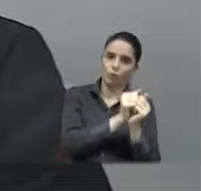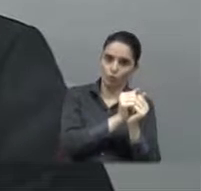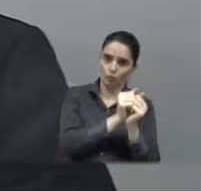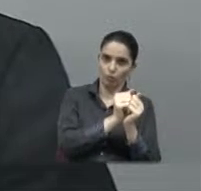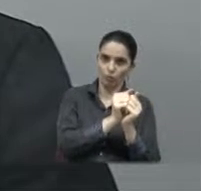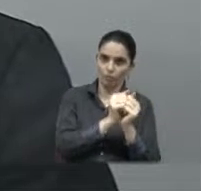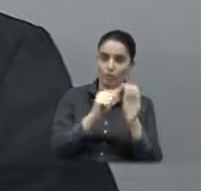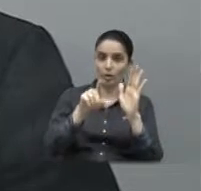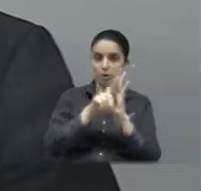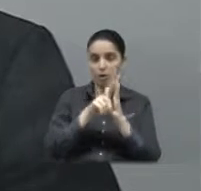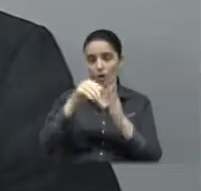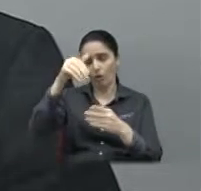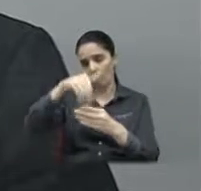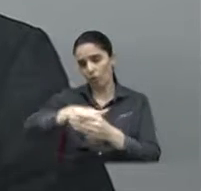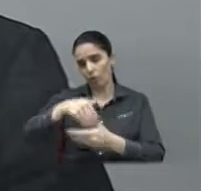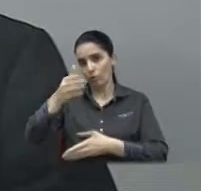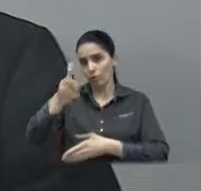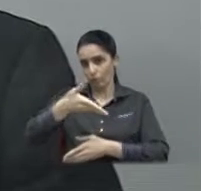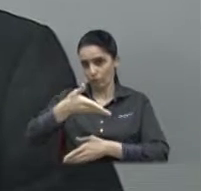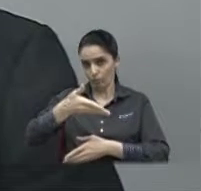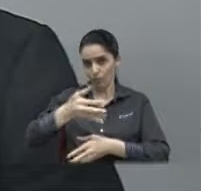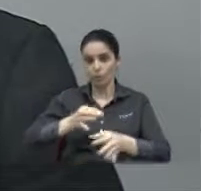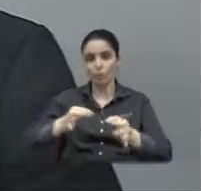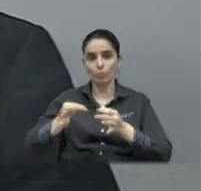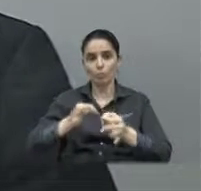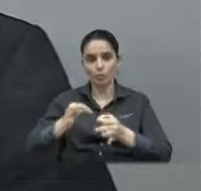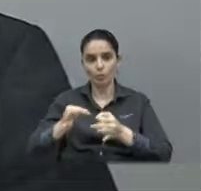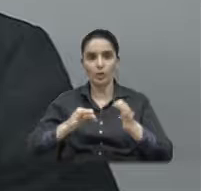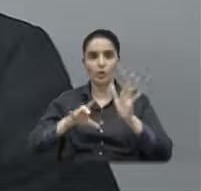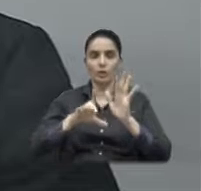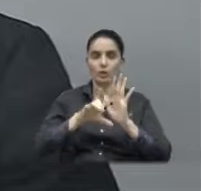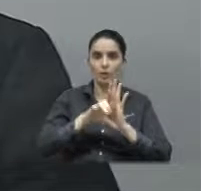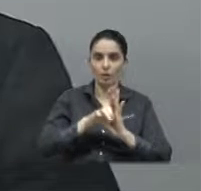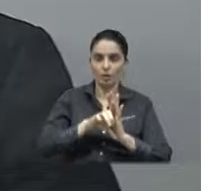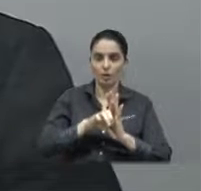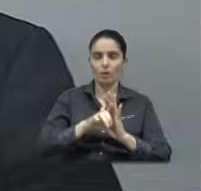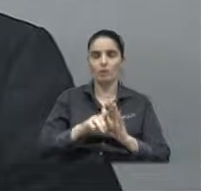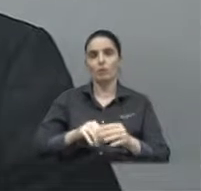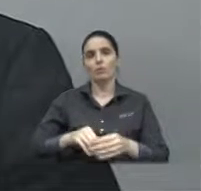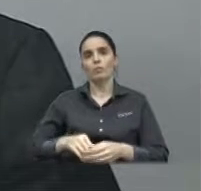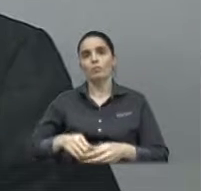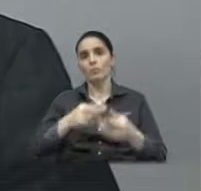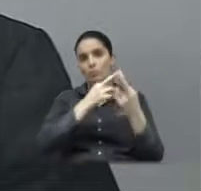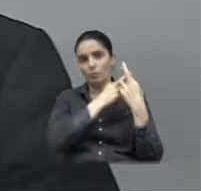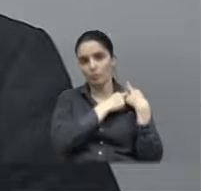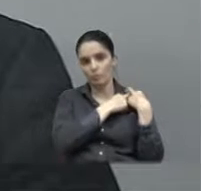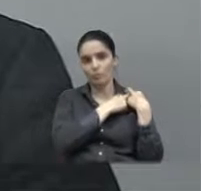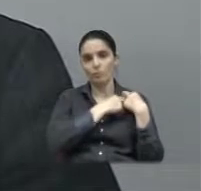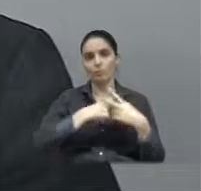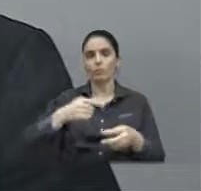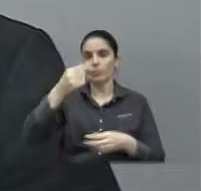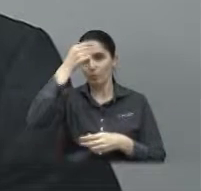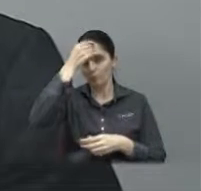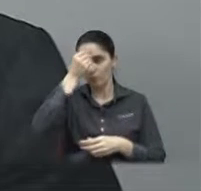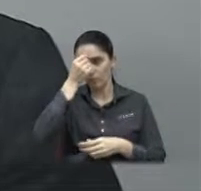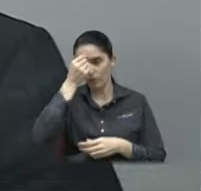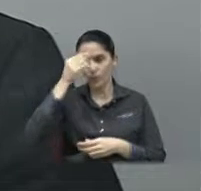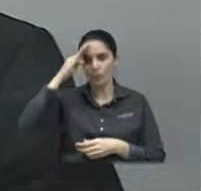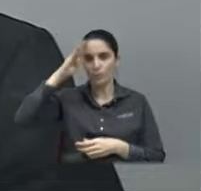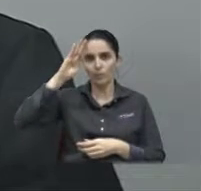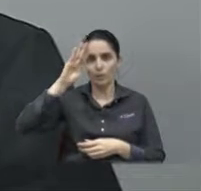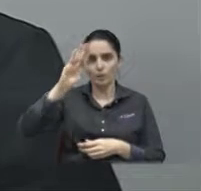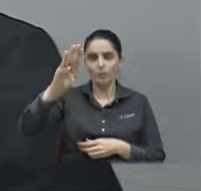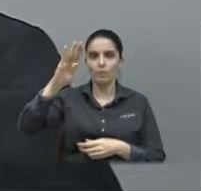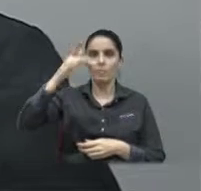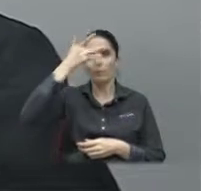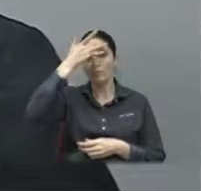hoje, através do seu projeto, que é muito importante para a nossa cidade, principalmente para as pessoas de